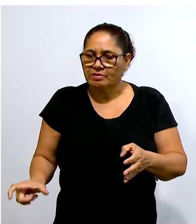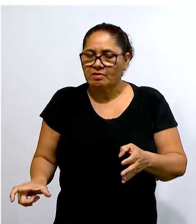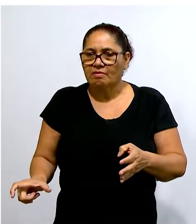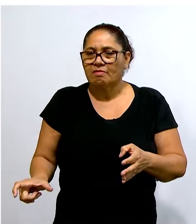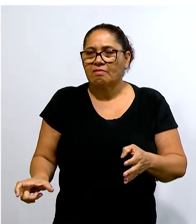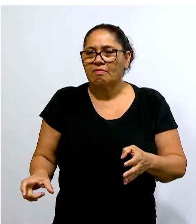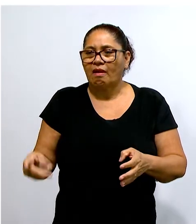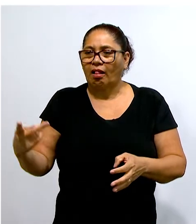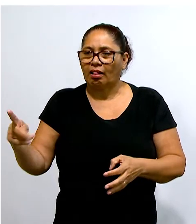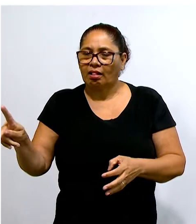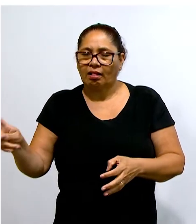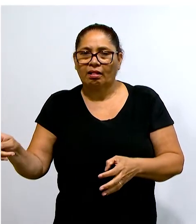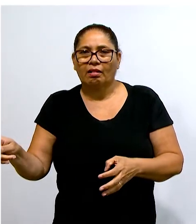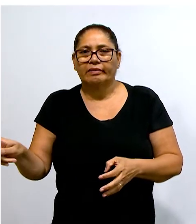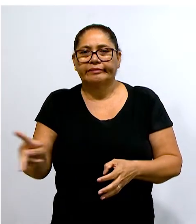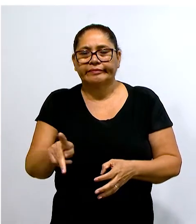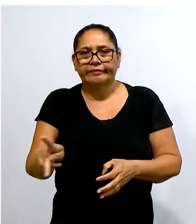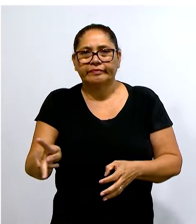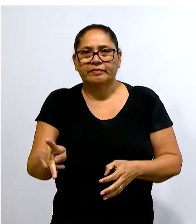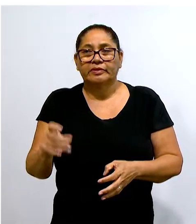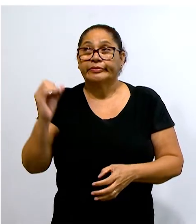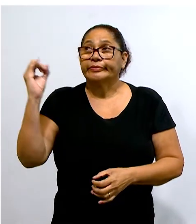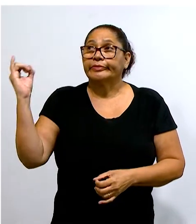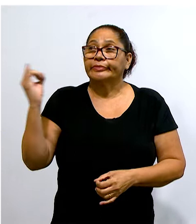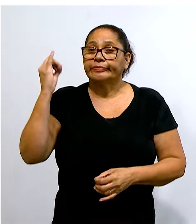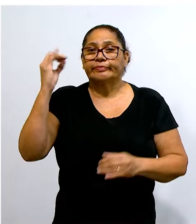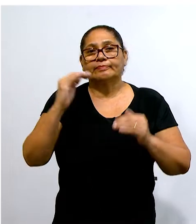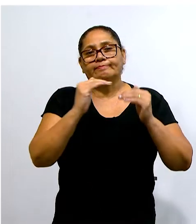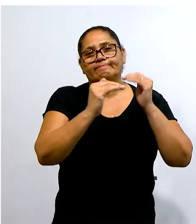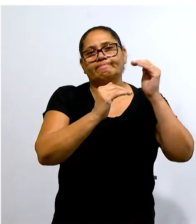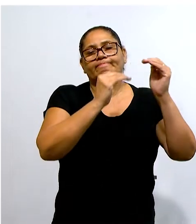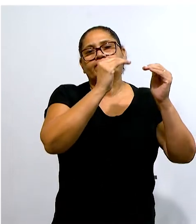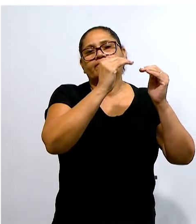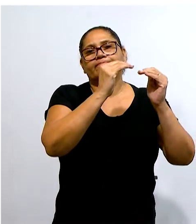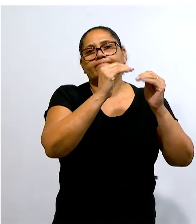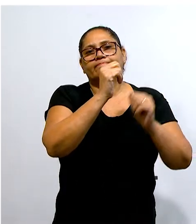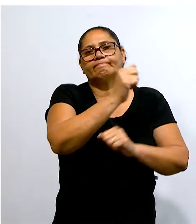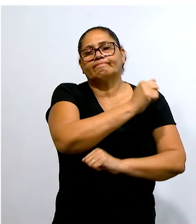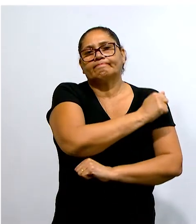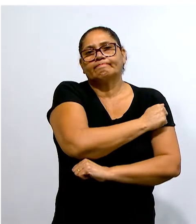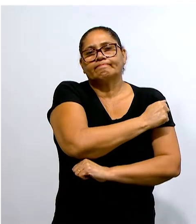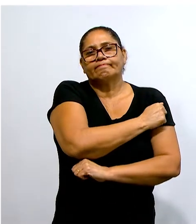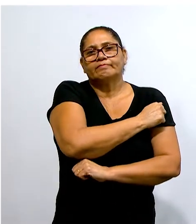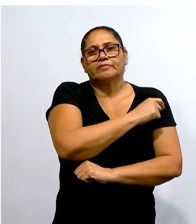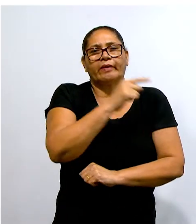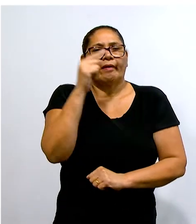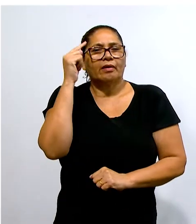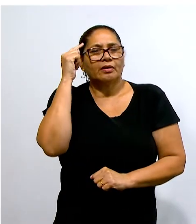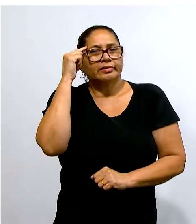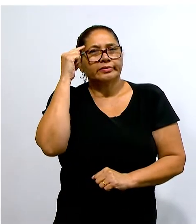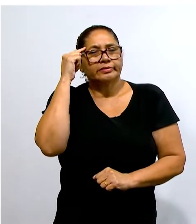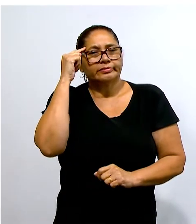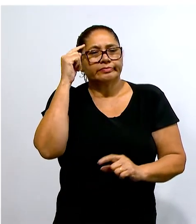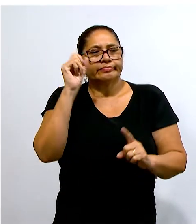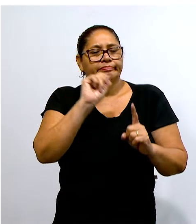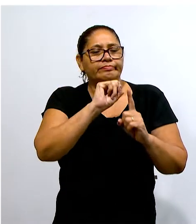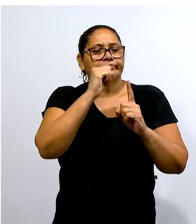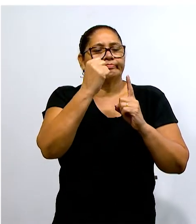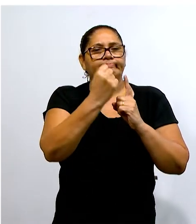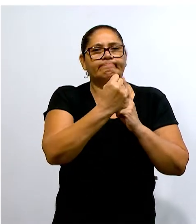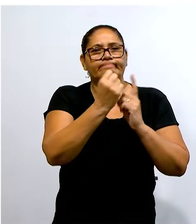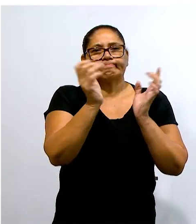É importante para o desenvolvimento do aluno e que ele pense a organização social da